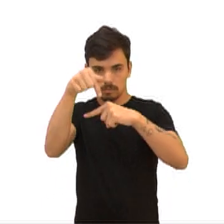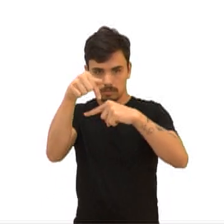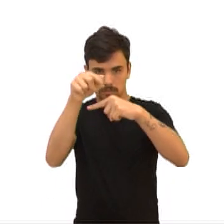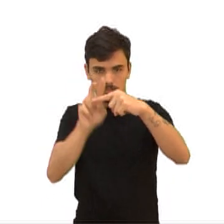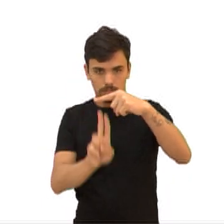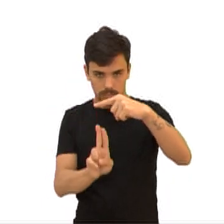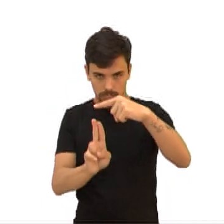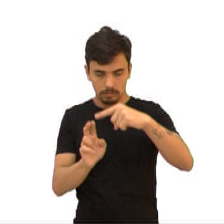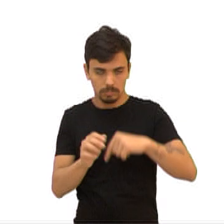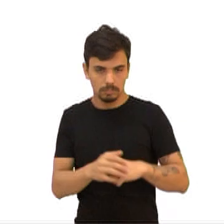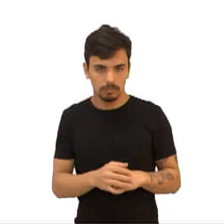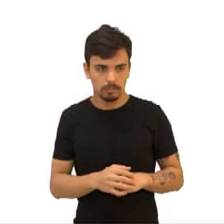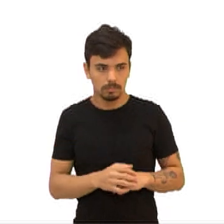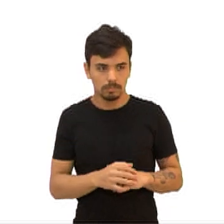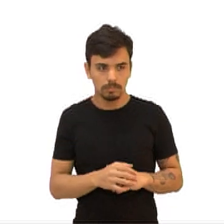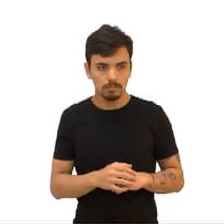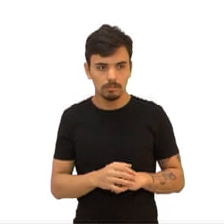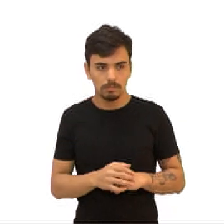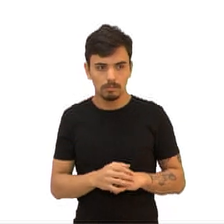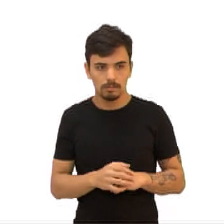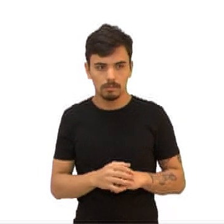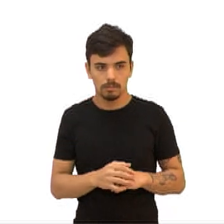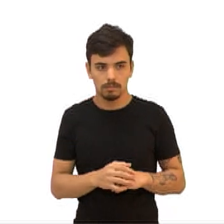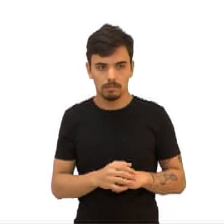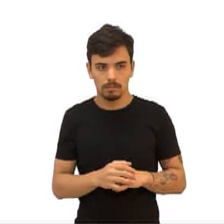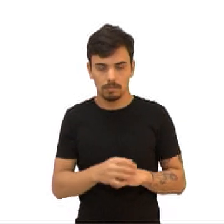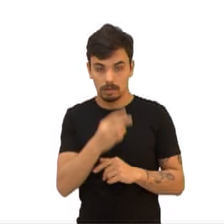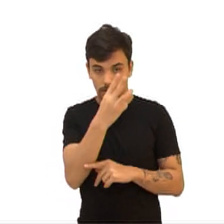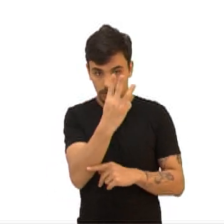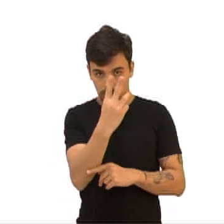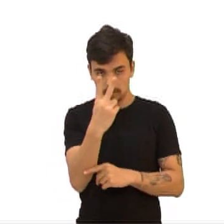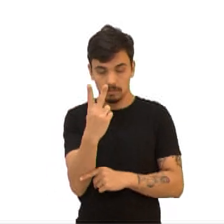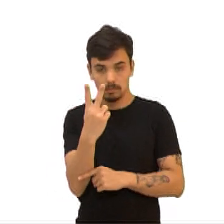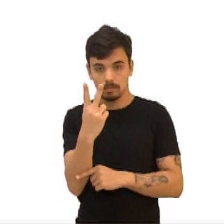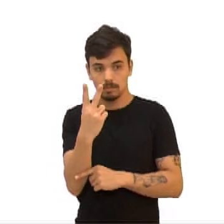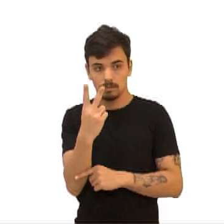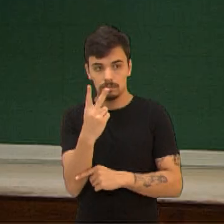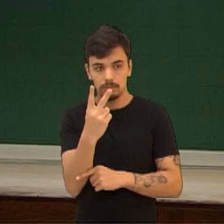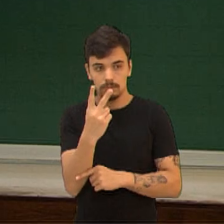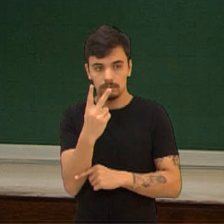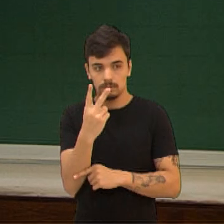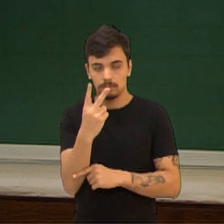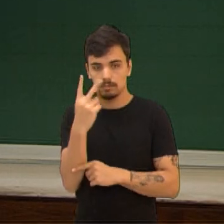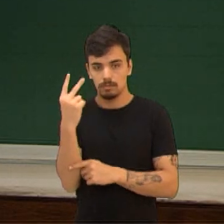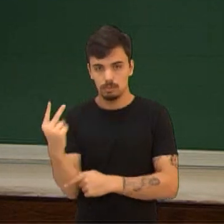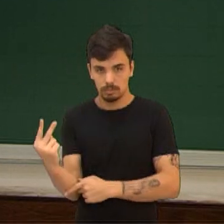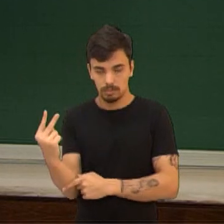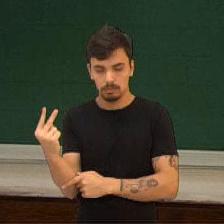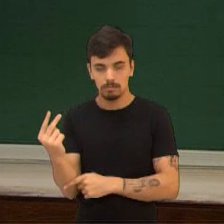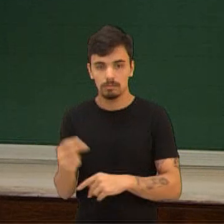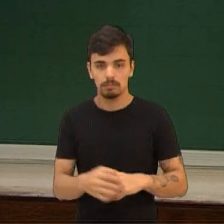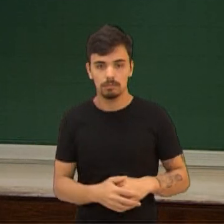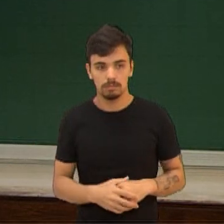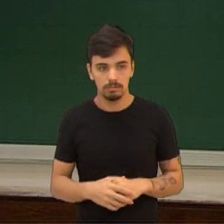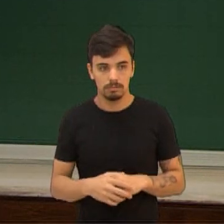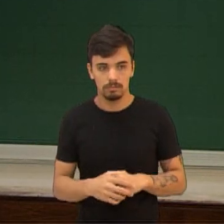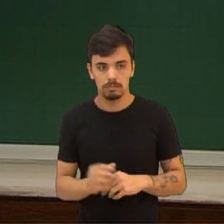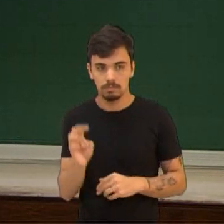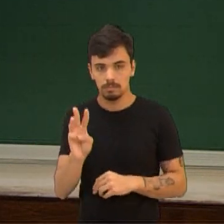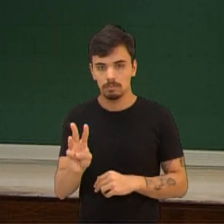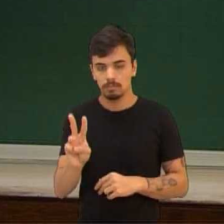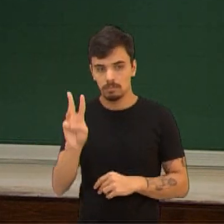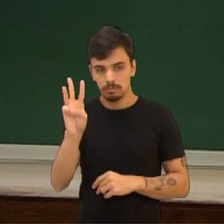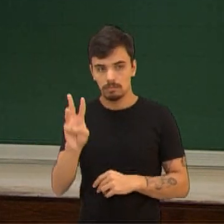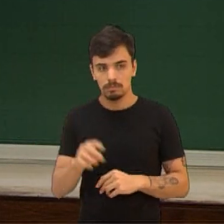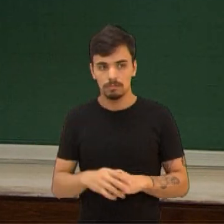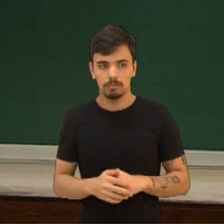Ok? Ora, a carga é 32 para 2 volts.